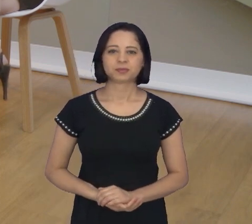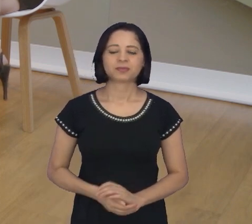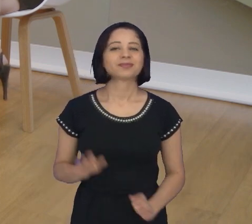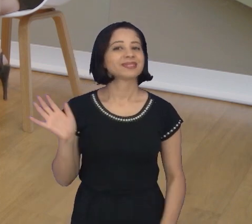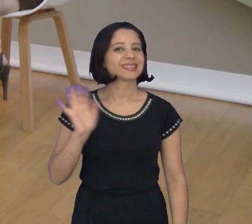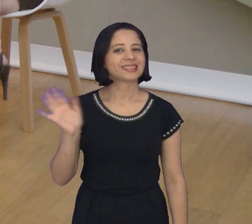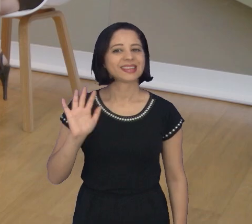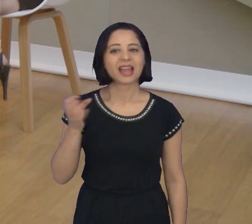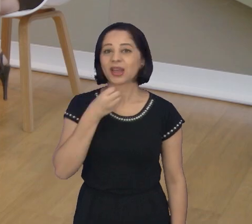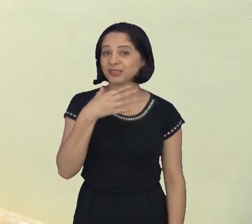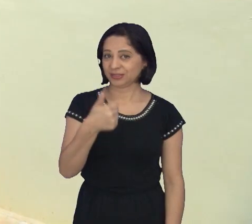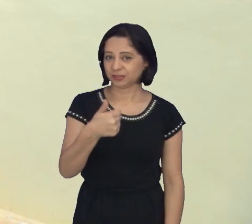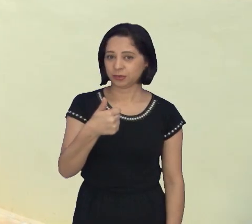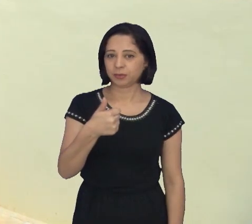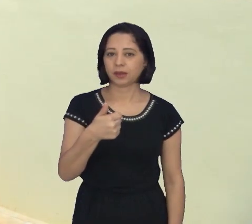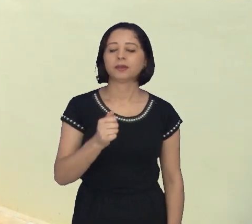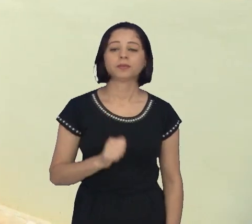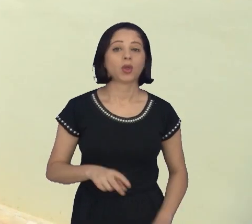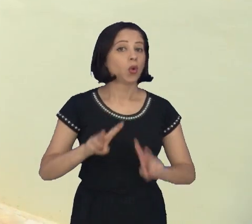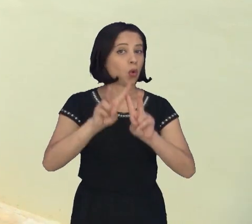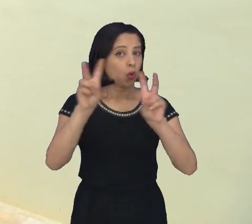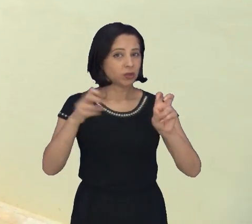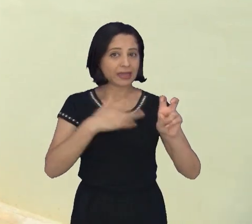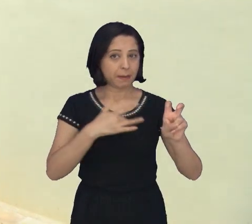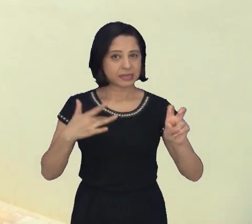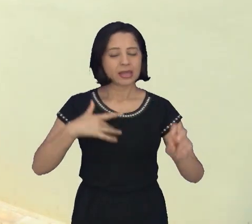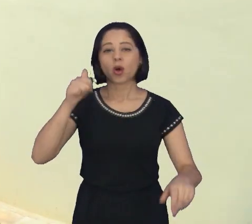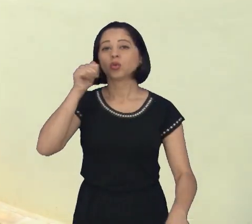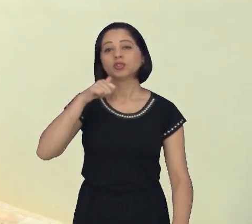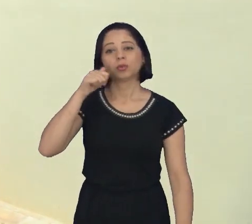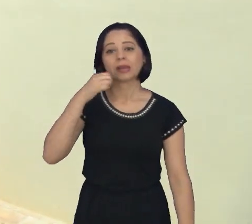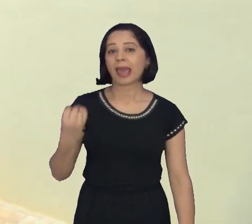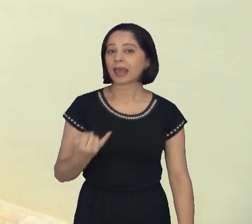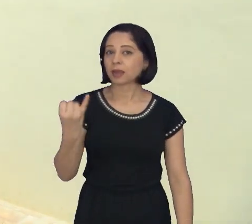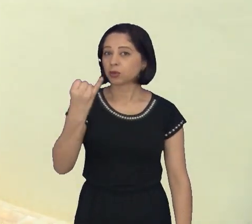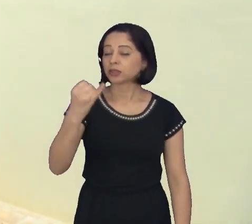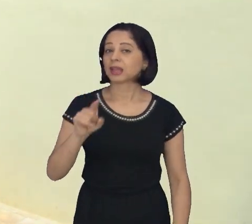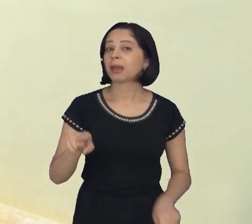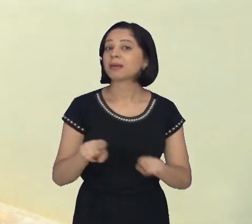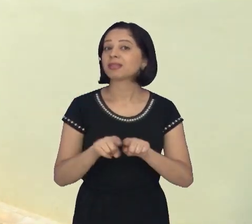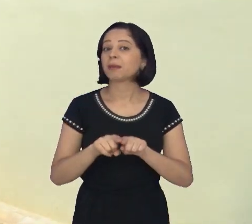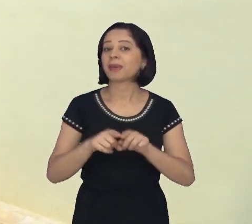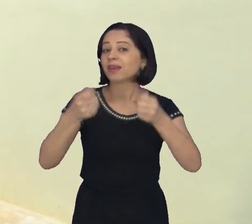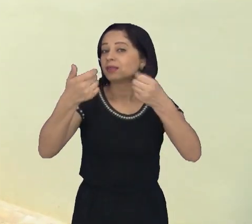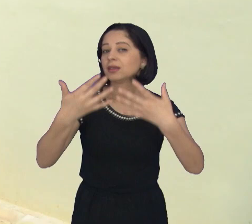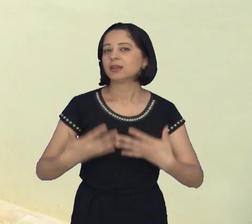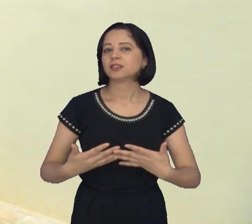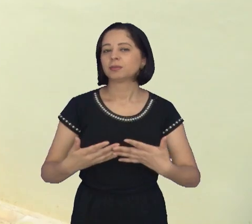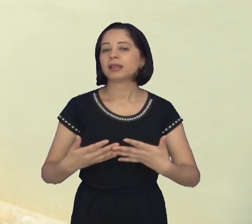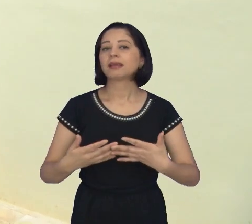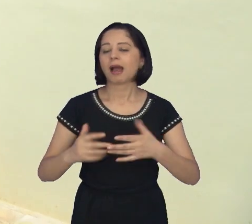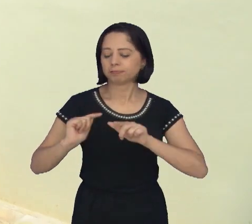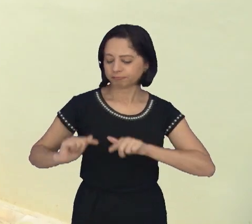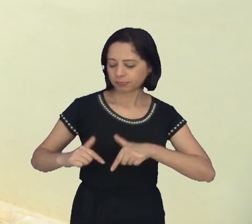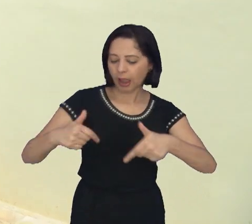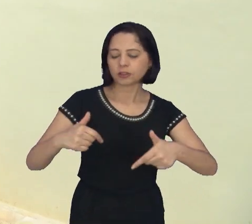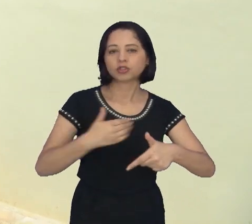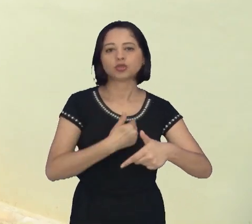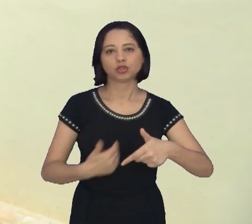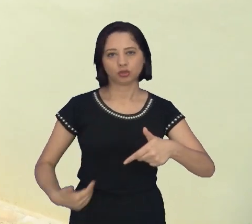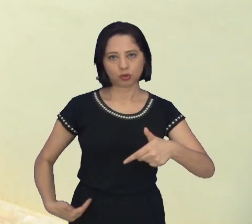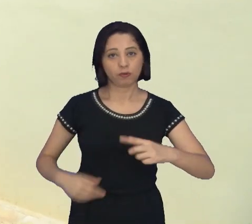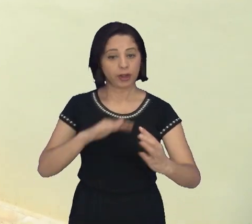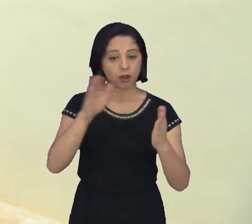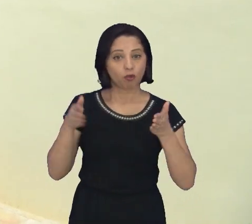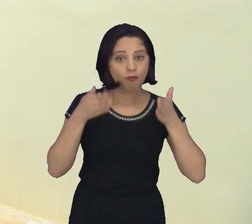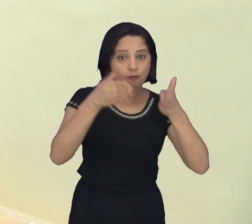Oi, Gisele, tudo bem? Bom, já que o assunto é saúde da mulher, é importante a gente falar também sobre as políticas públicas, né, voltadas para as